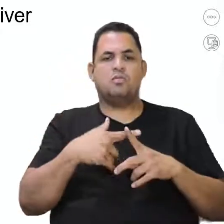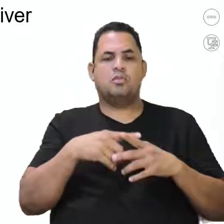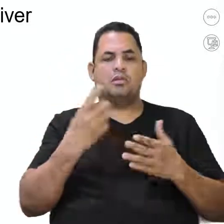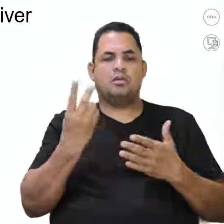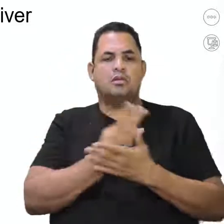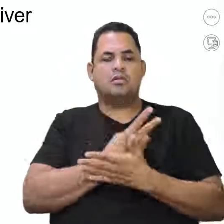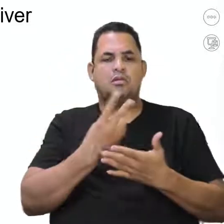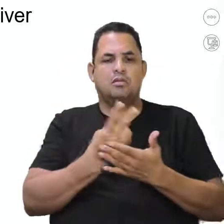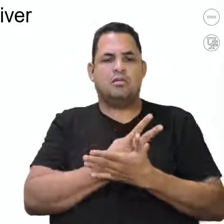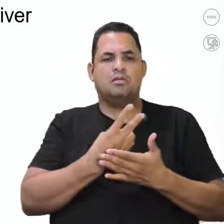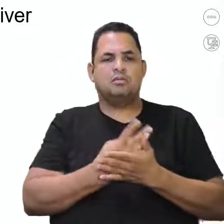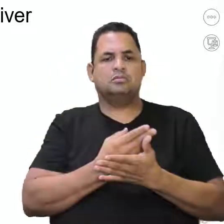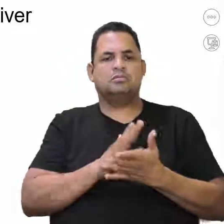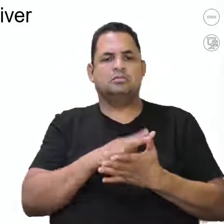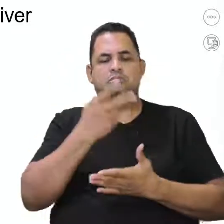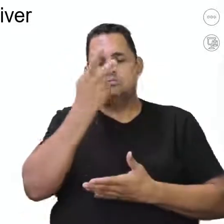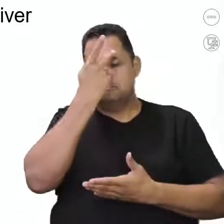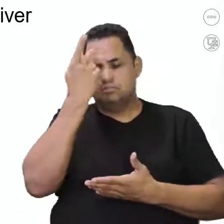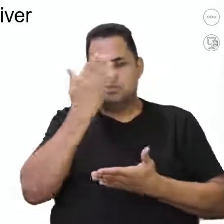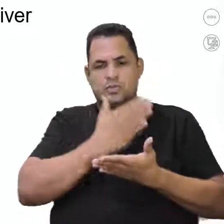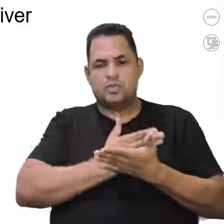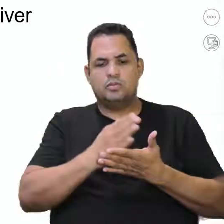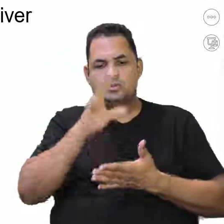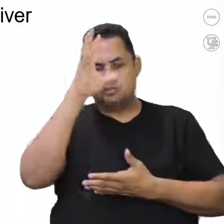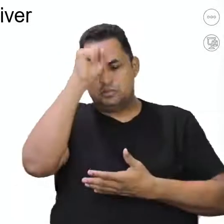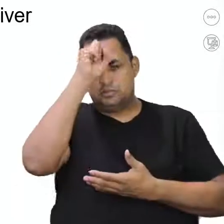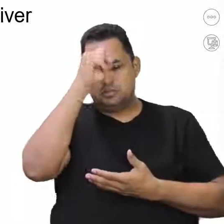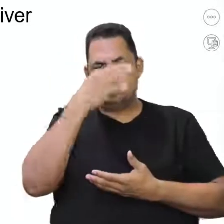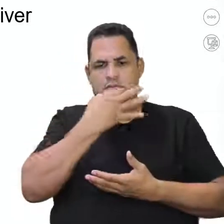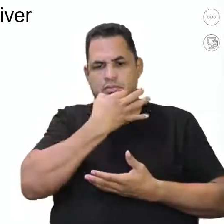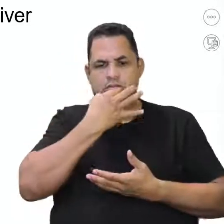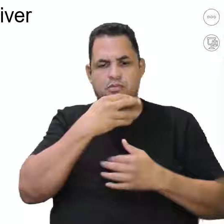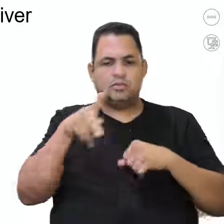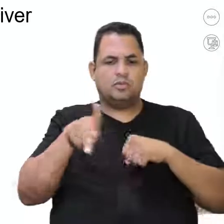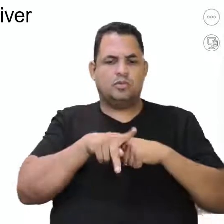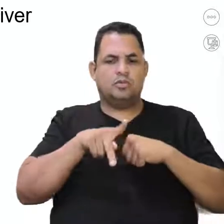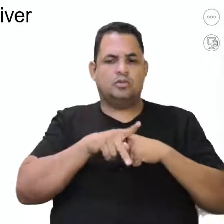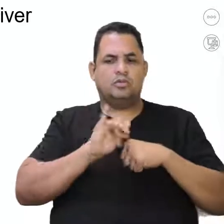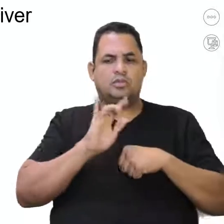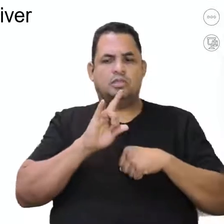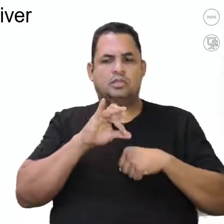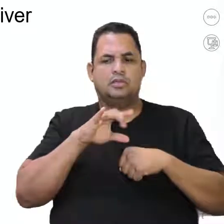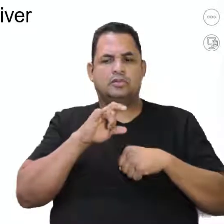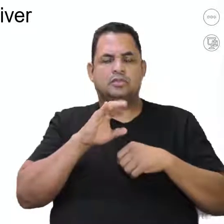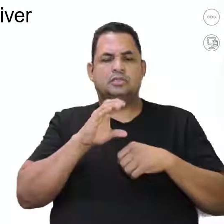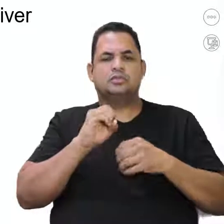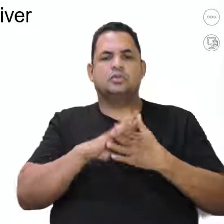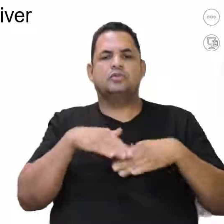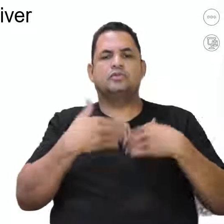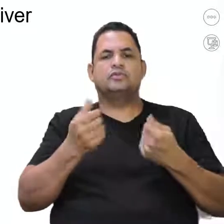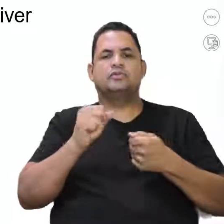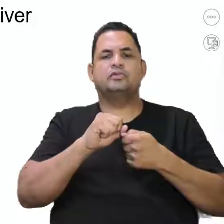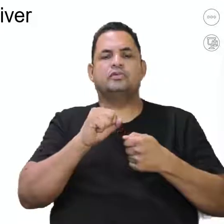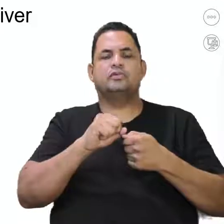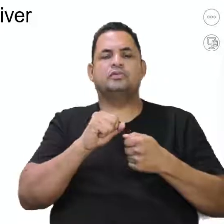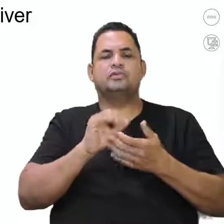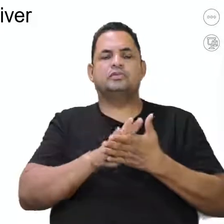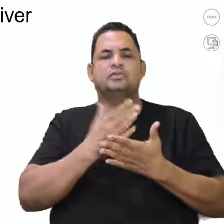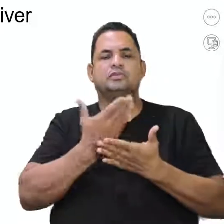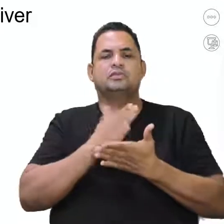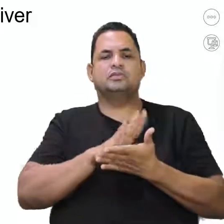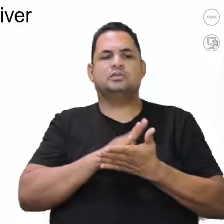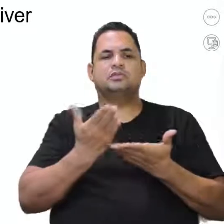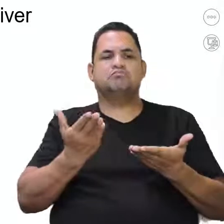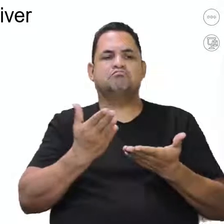muitos erros para pessoas que estão começando a aprender inglês, os pronomes definidos. Na hora de traduzir, pensa que vai